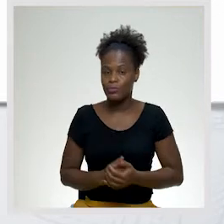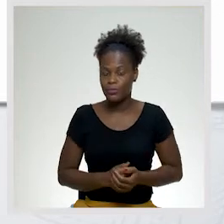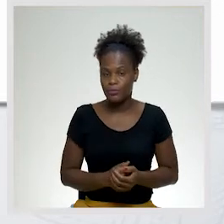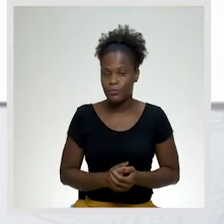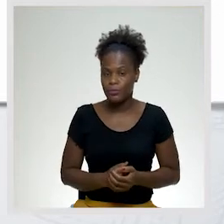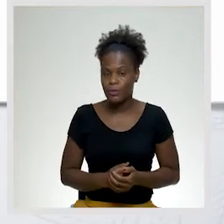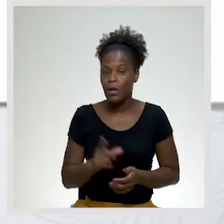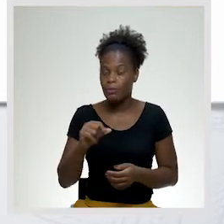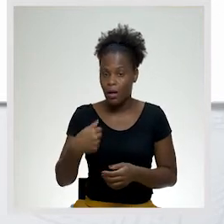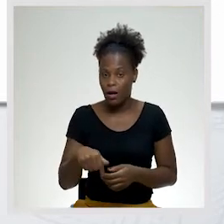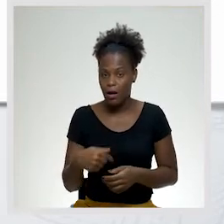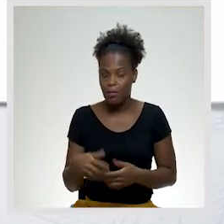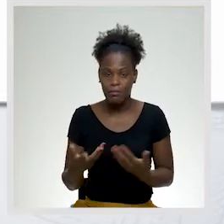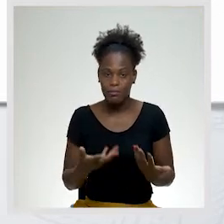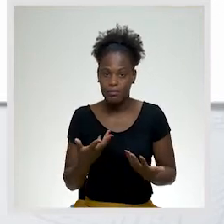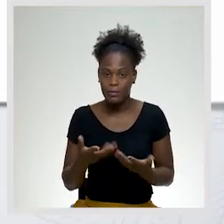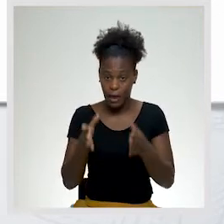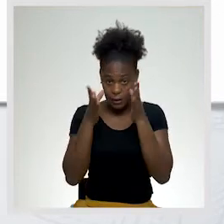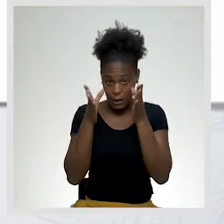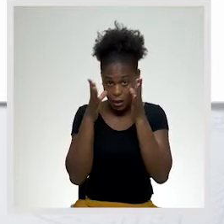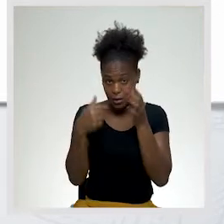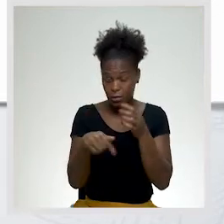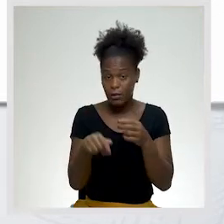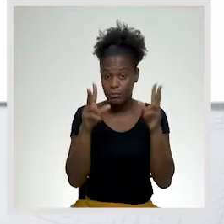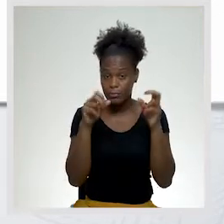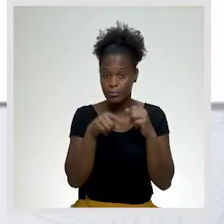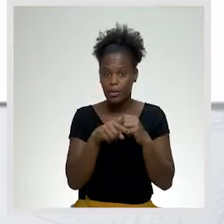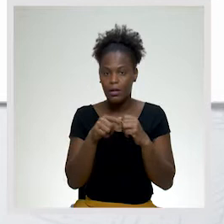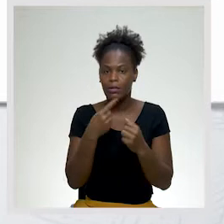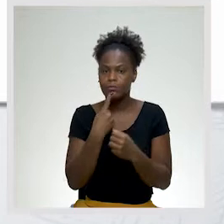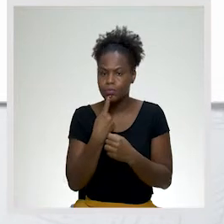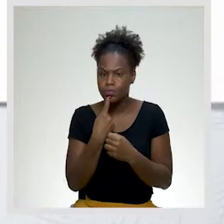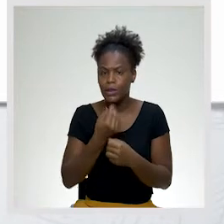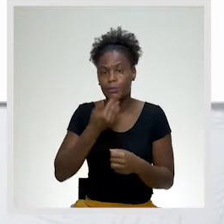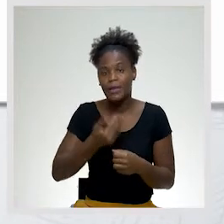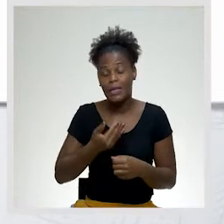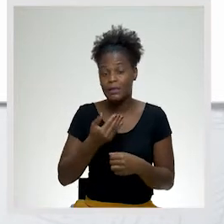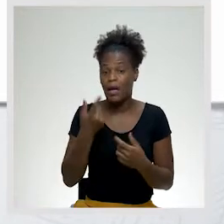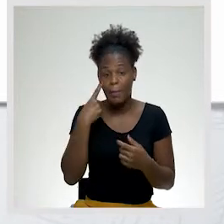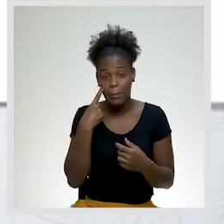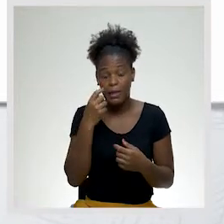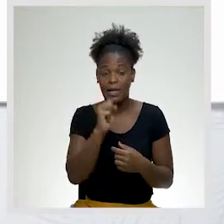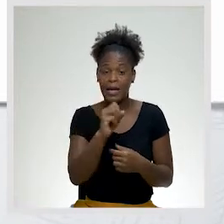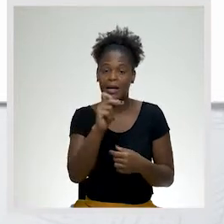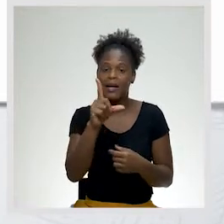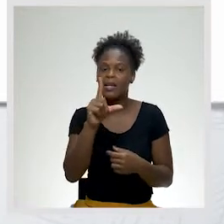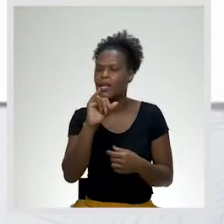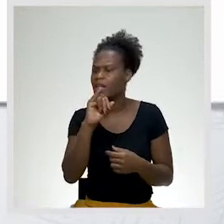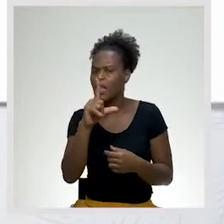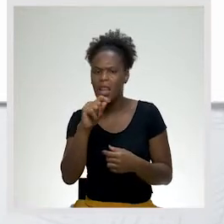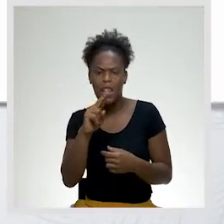há uma chamada de atenção aí. Muitas experiências de Galileu não teriam passado de